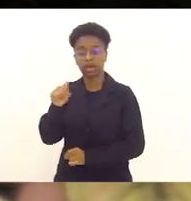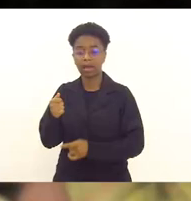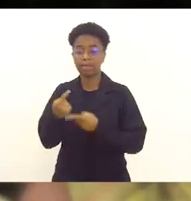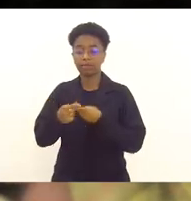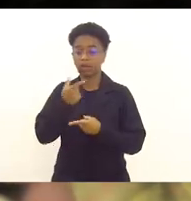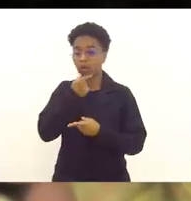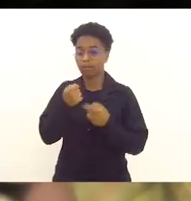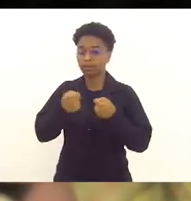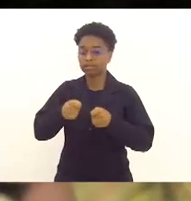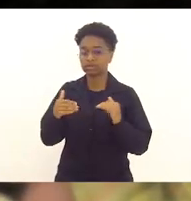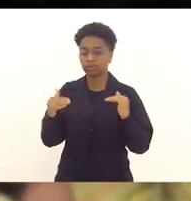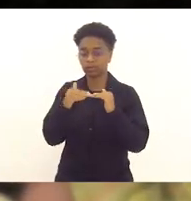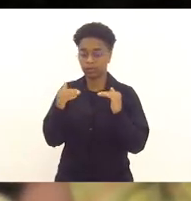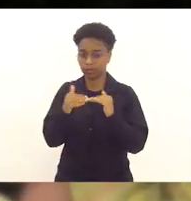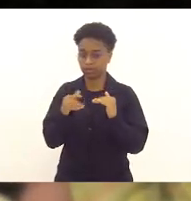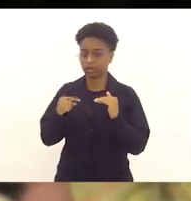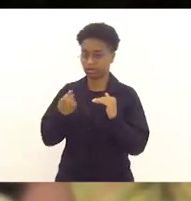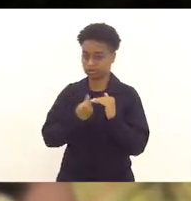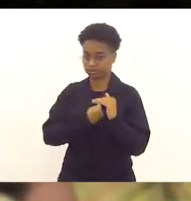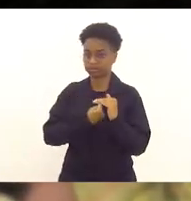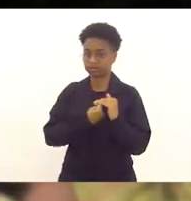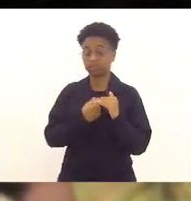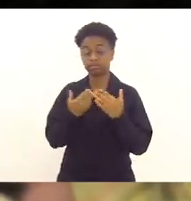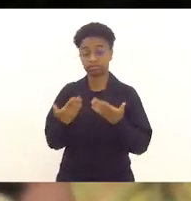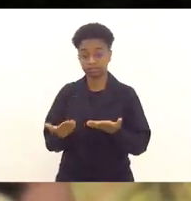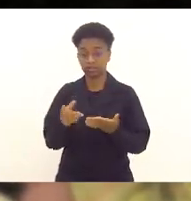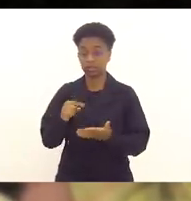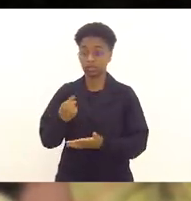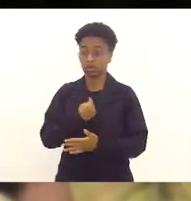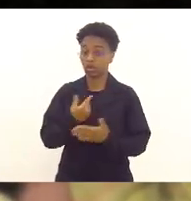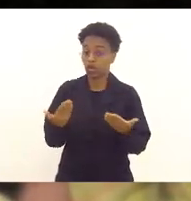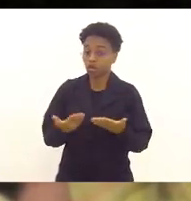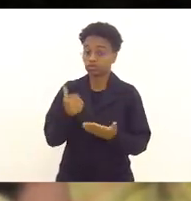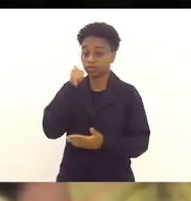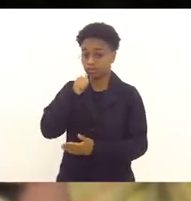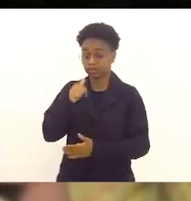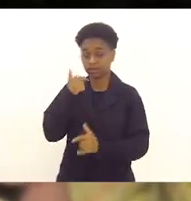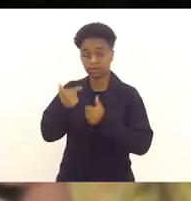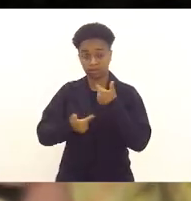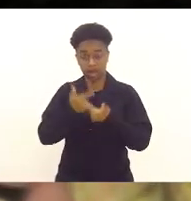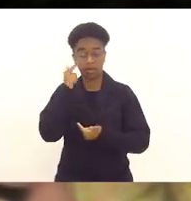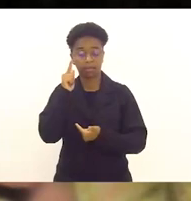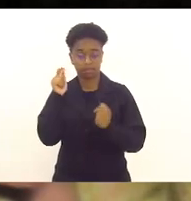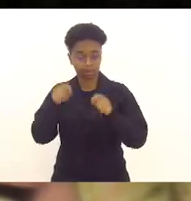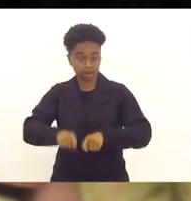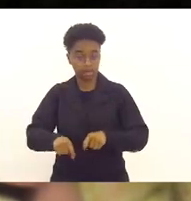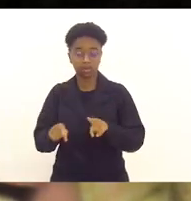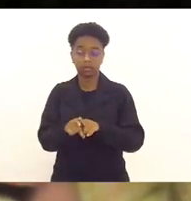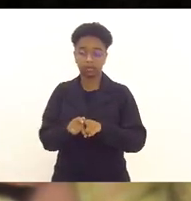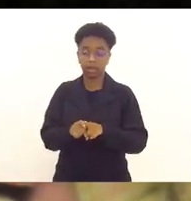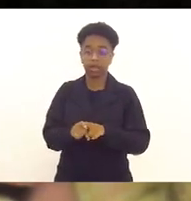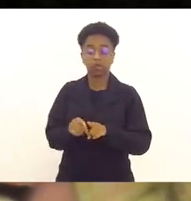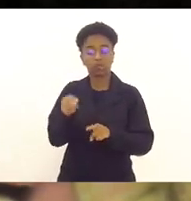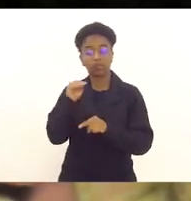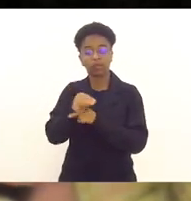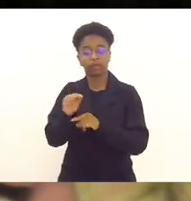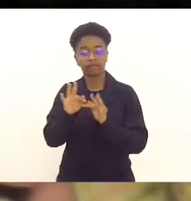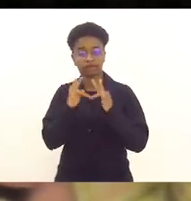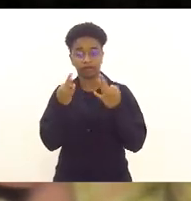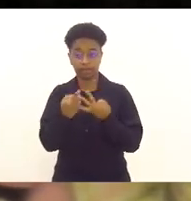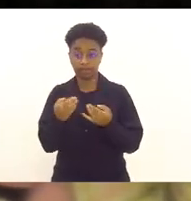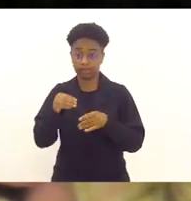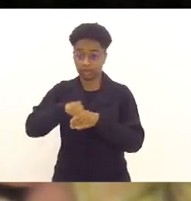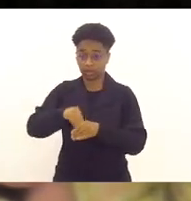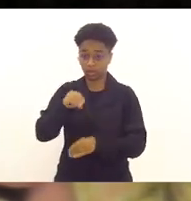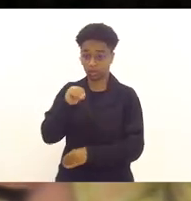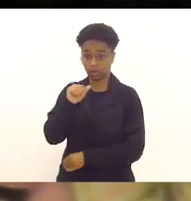que concordar com a gente né só e hoje nós mulheres hoje nós trabalhamos nós estamos nossas famílias dentro da OAB